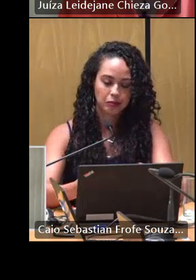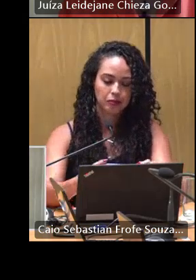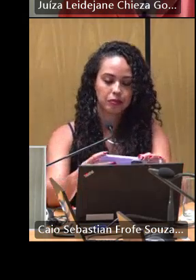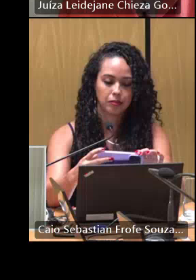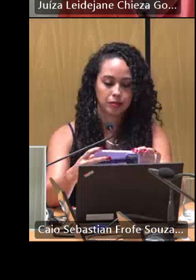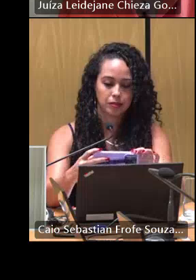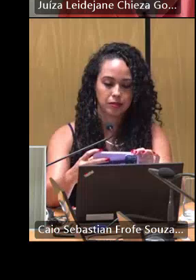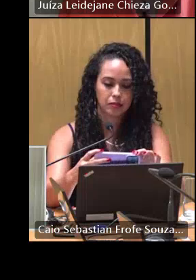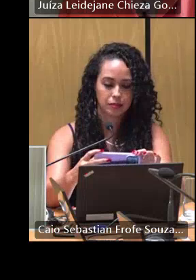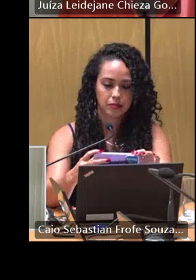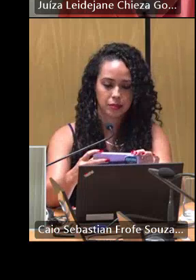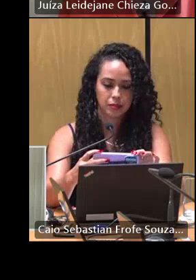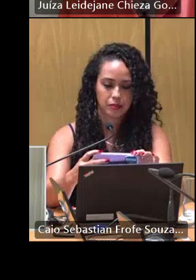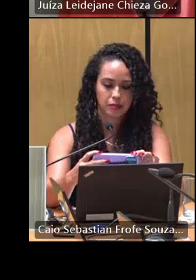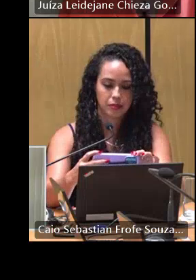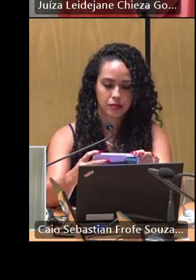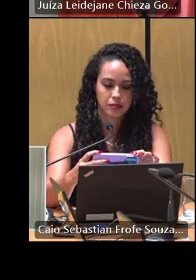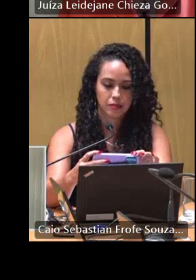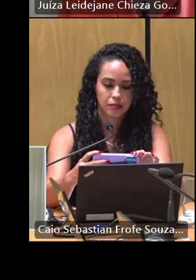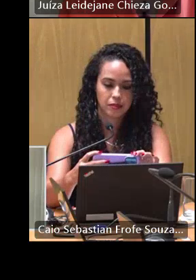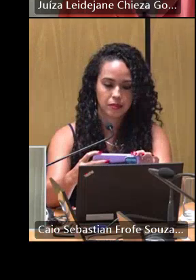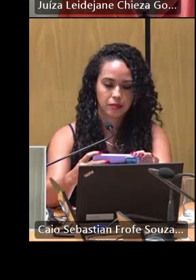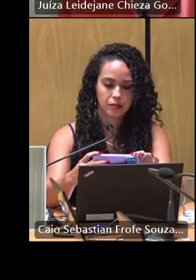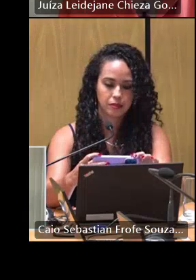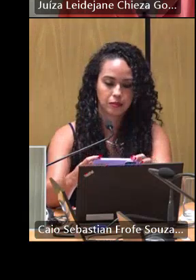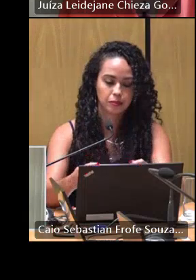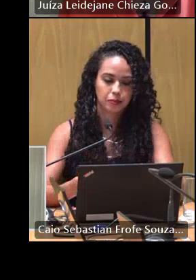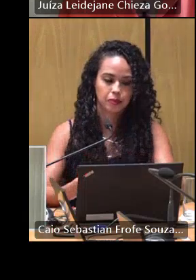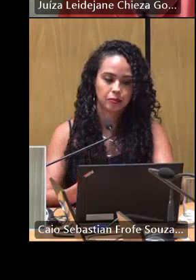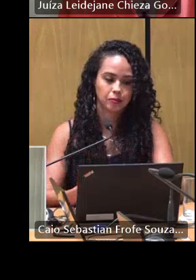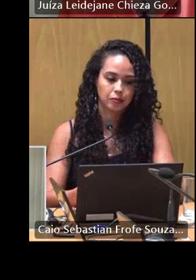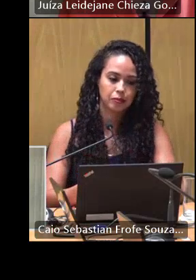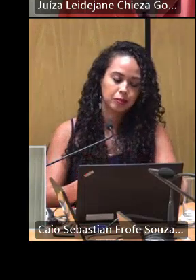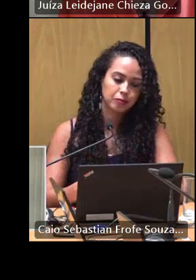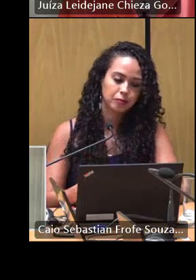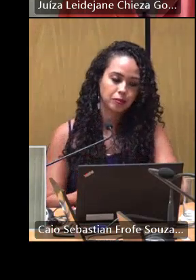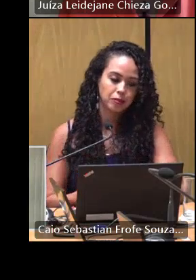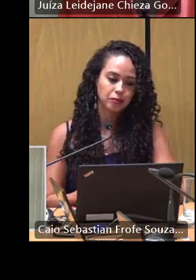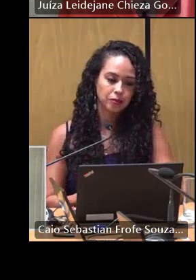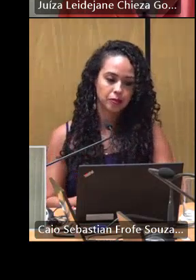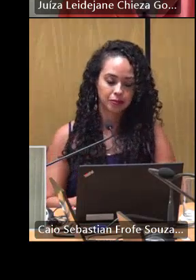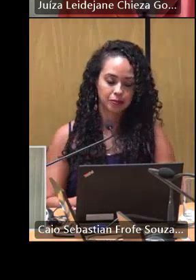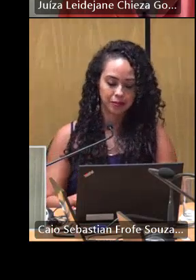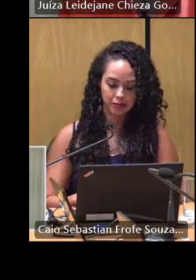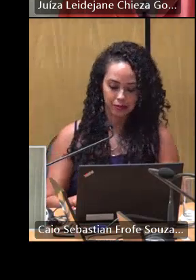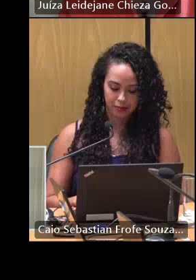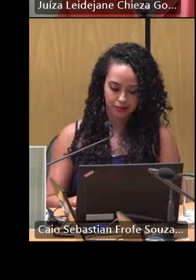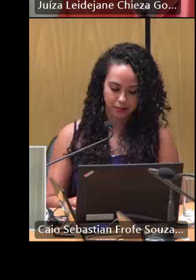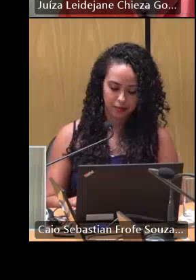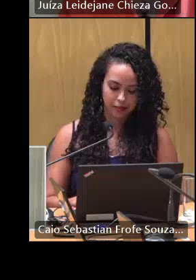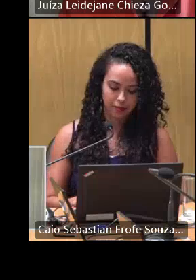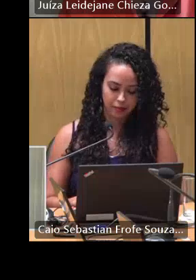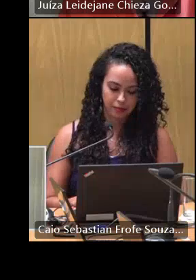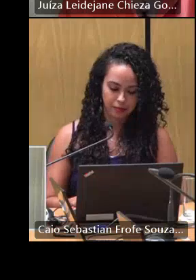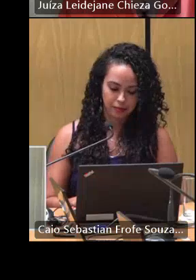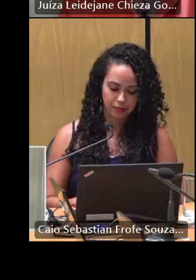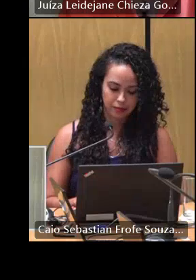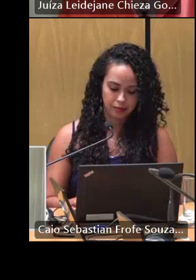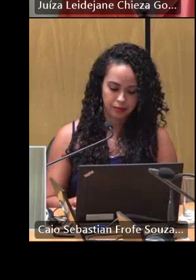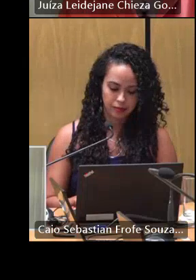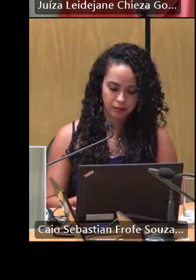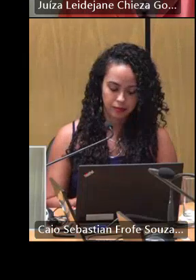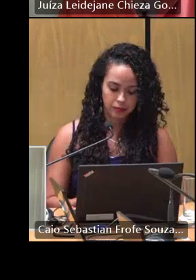preconceito o racismo é muito importante a gente conhecer a nossa raiz o nosso nosso passado e a nossa história